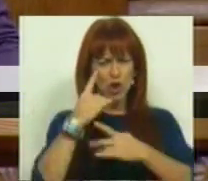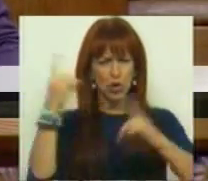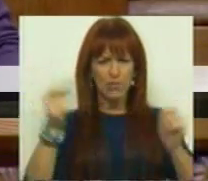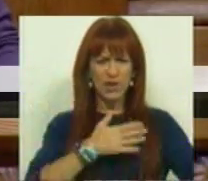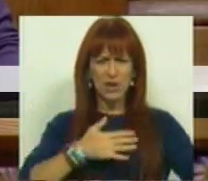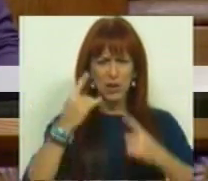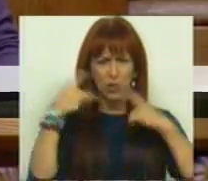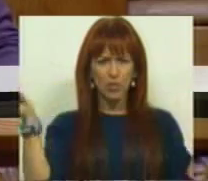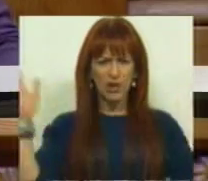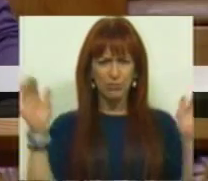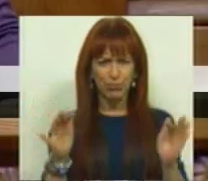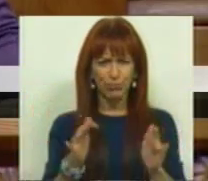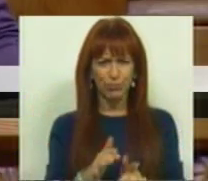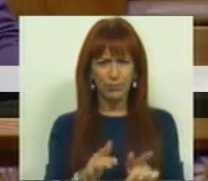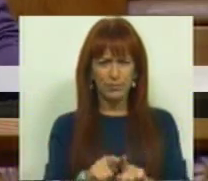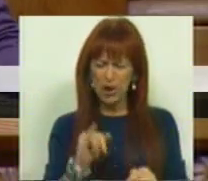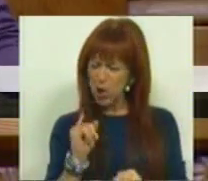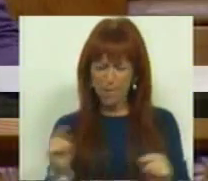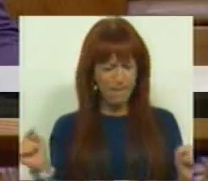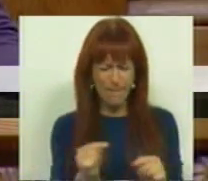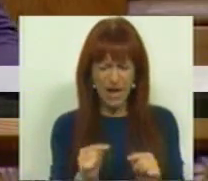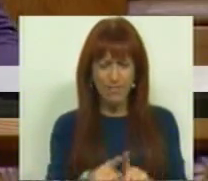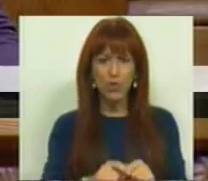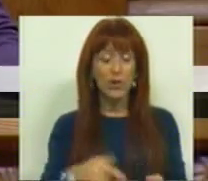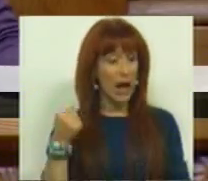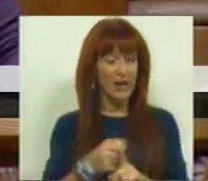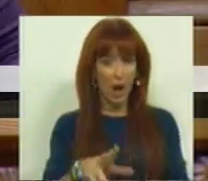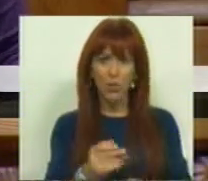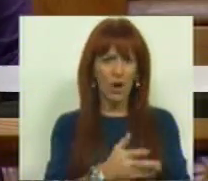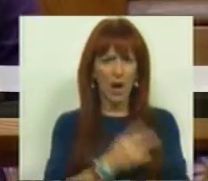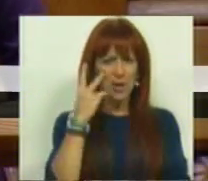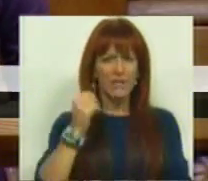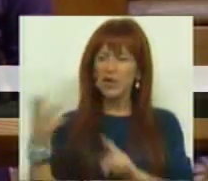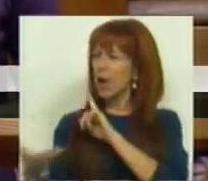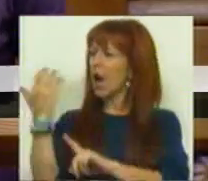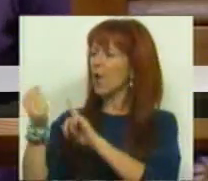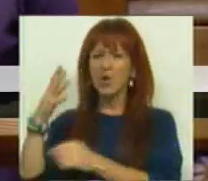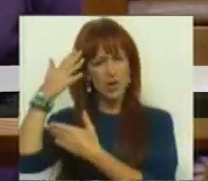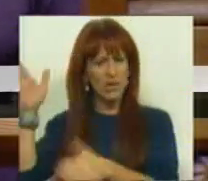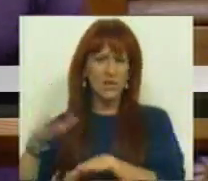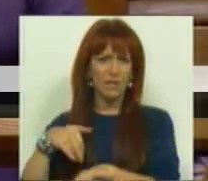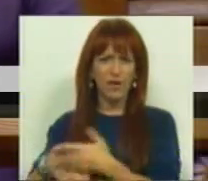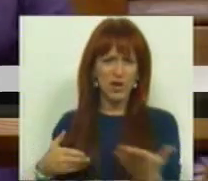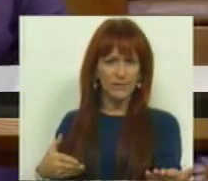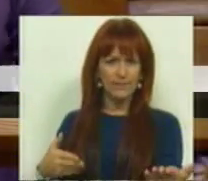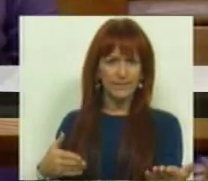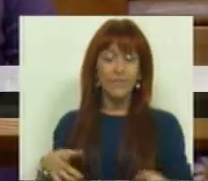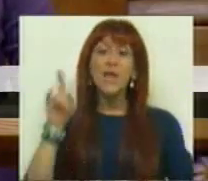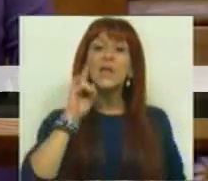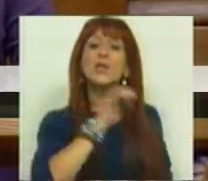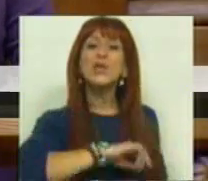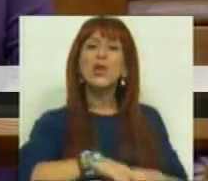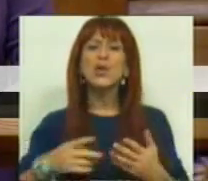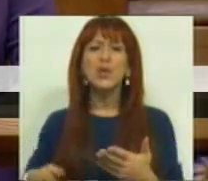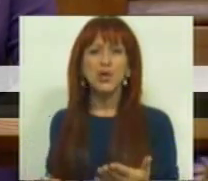a saúde pública, reduzidas aos mínimos num ataque sem precedentes às conquistas da democracia. Senhoras e